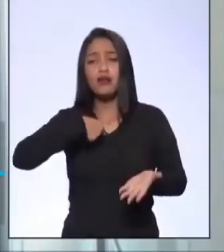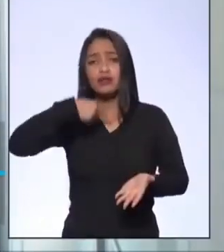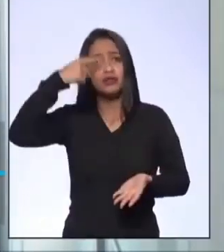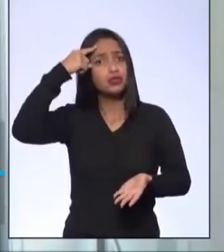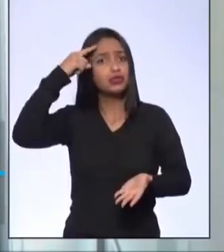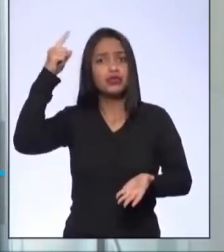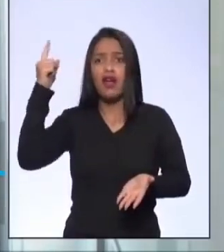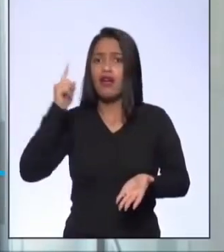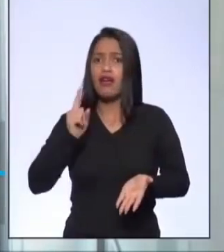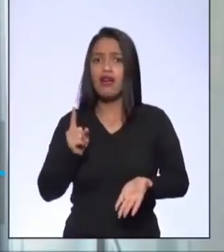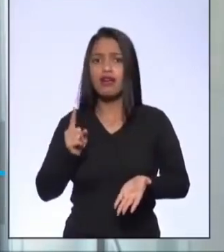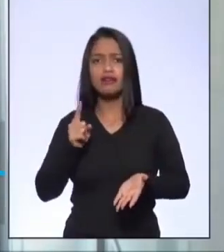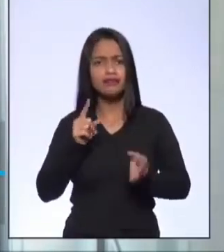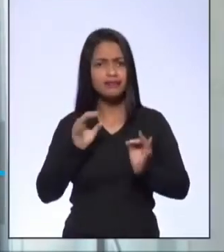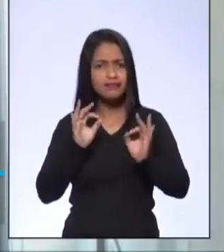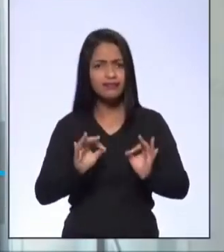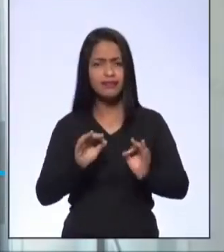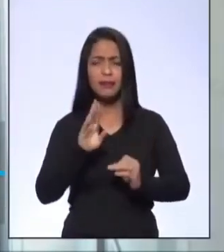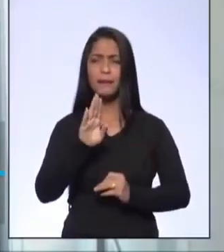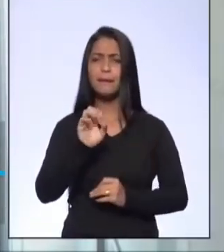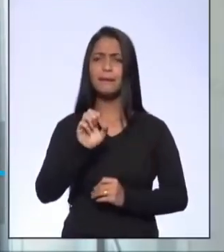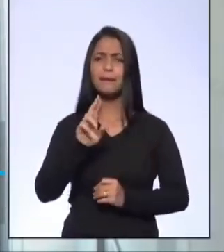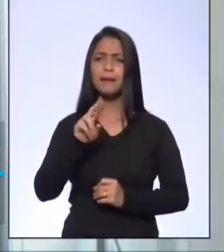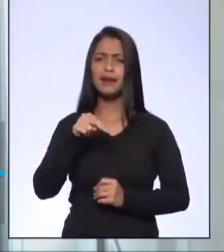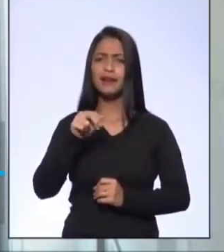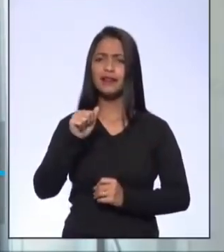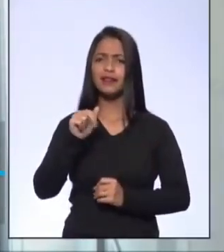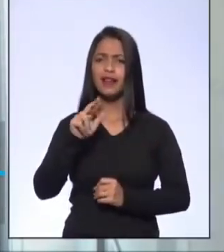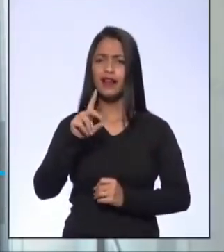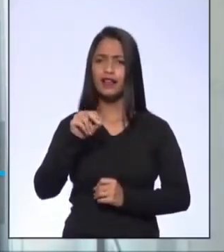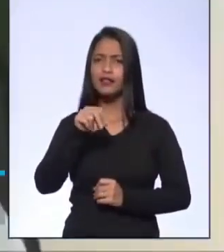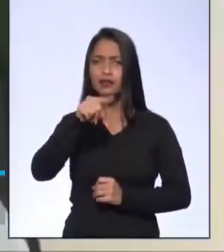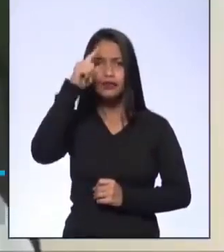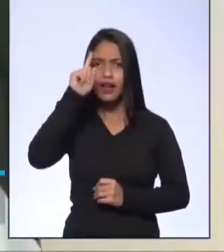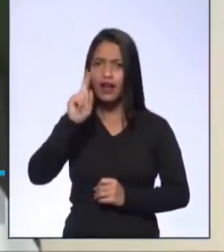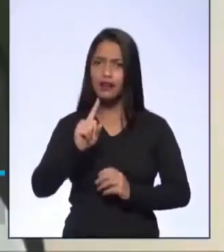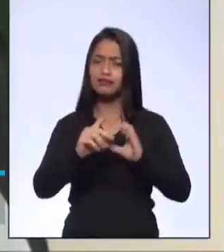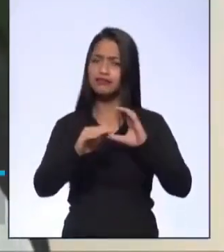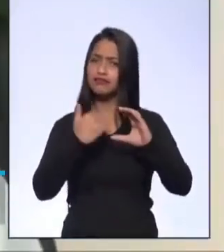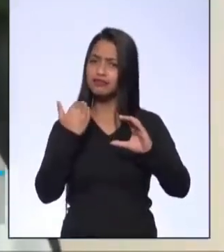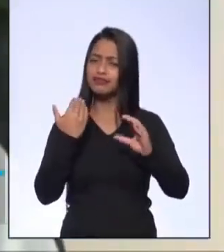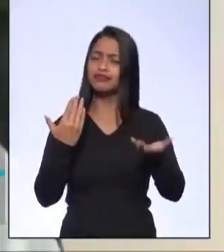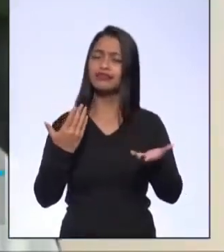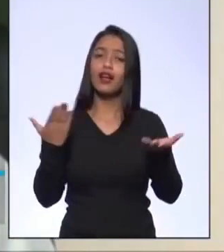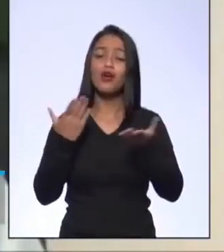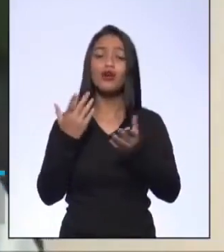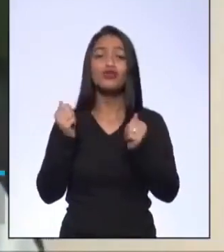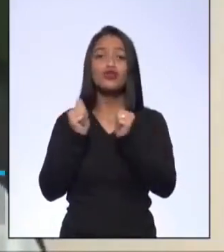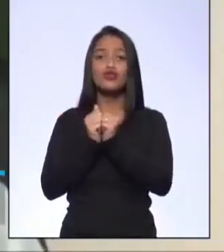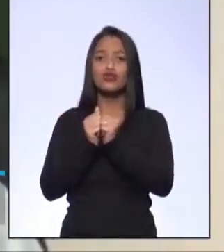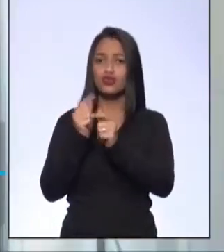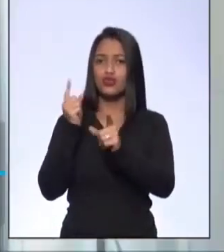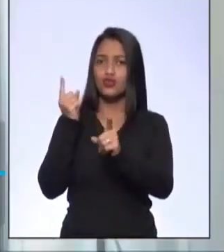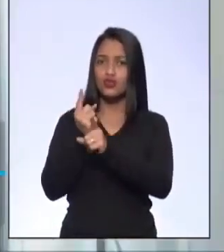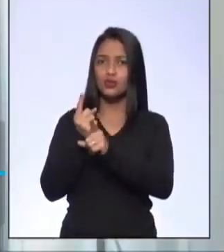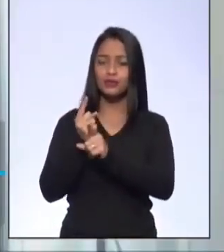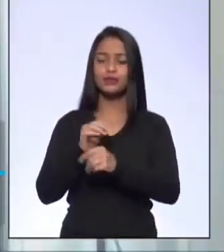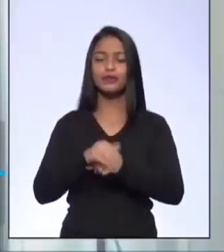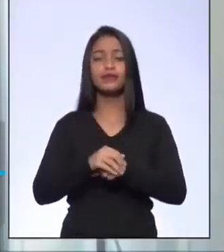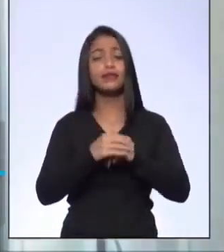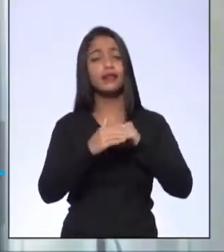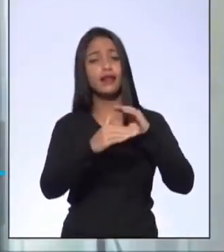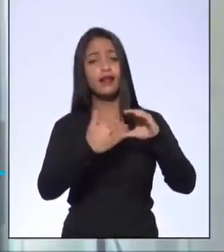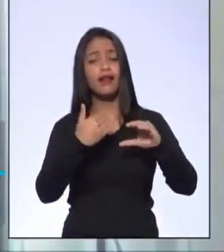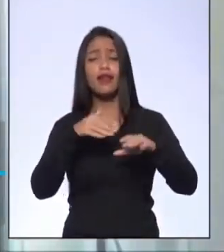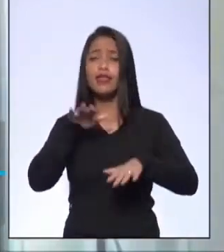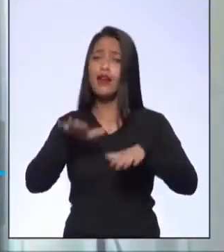sabe mesmo? Rapaz, na aula com o Joel, então, tá bom? Não, a gente vai descobrir junto. E talvez que é o Enzo.